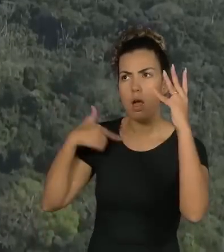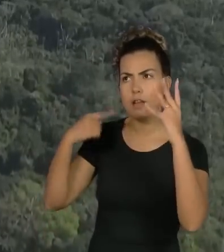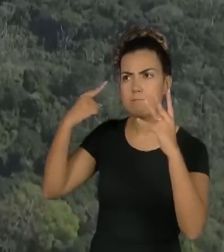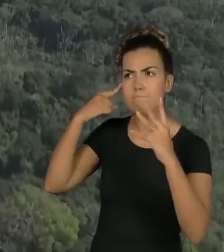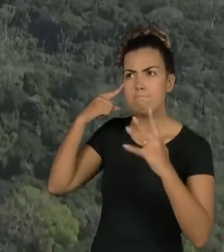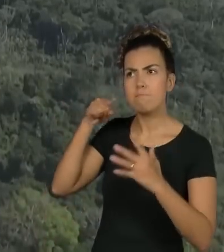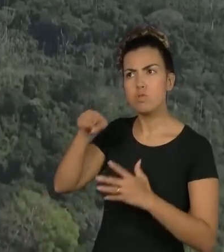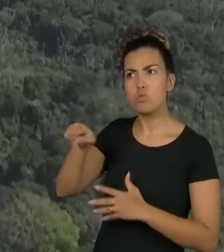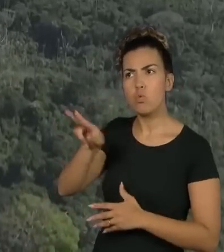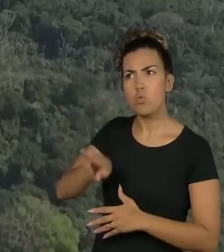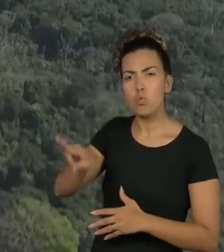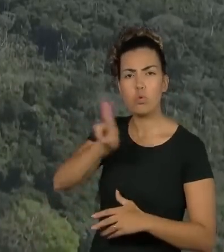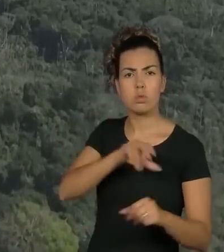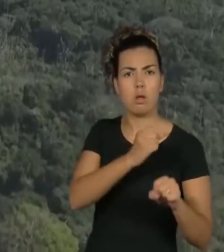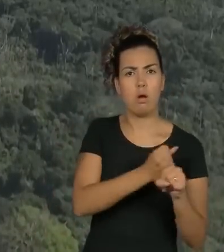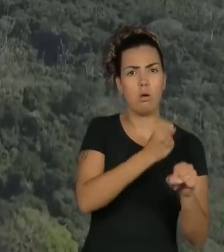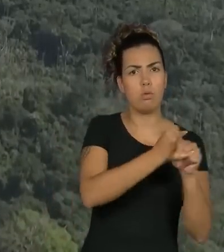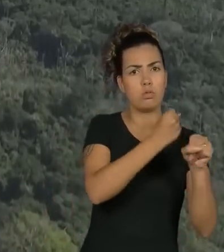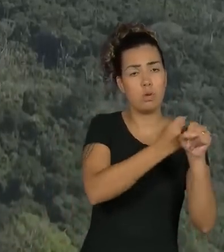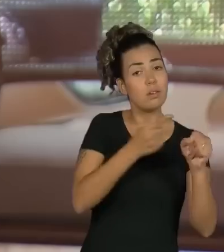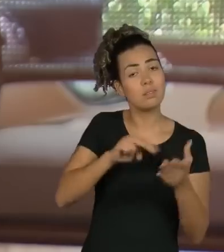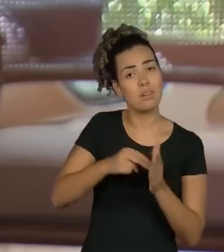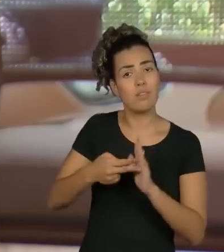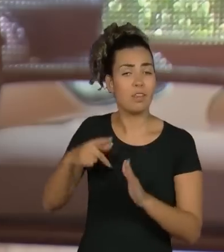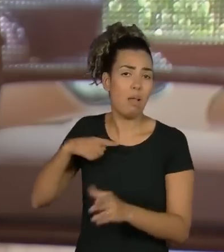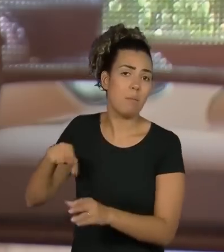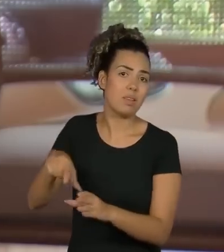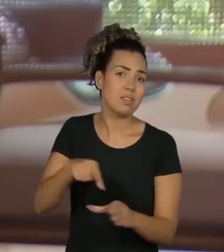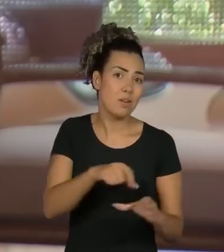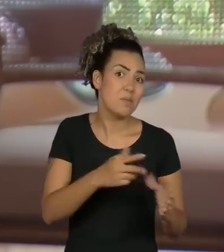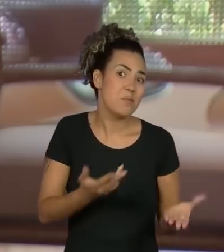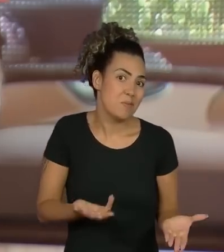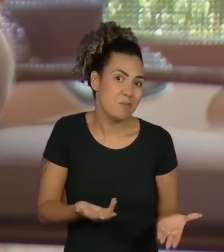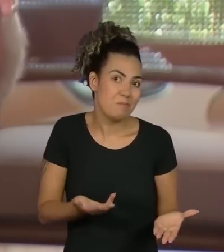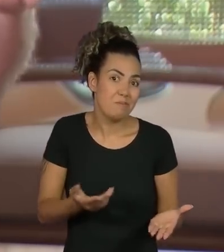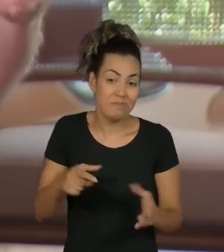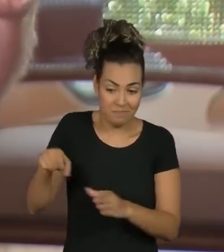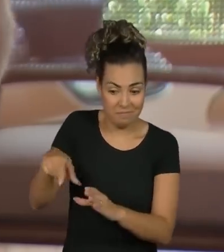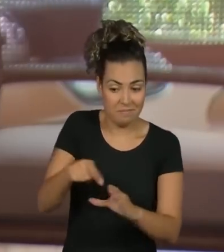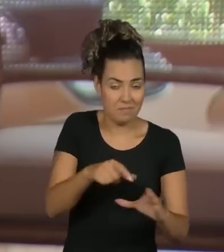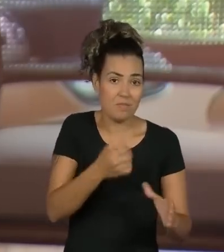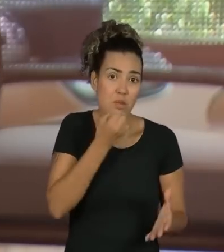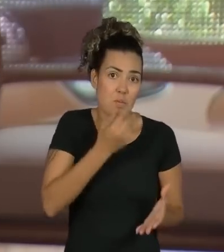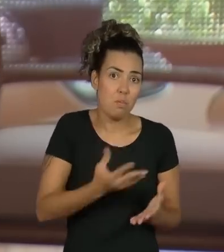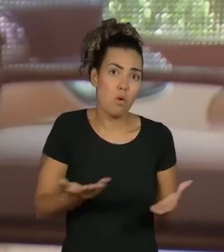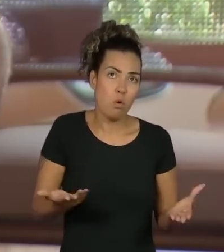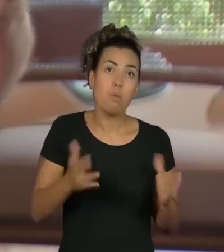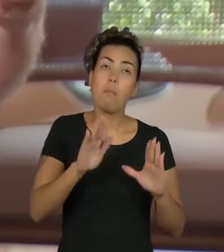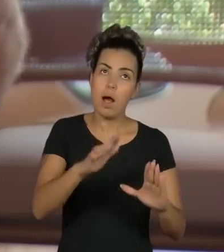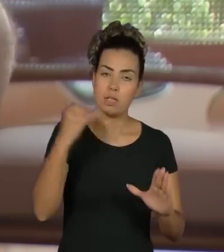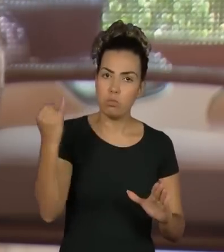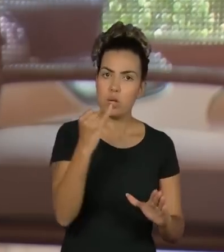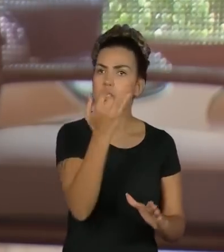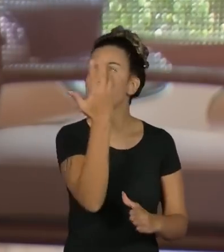longo dos ciclos econômicos e já está replantando. Agora, tem que desenhar uma floresta mista, onde